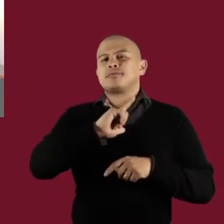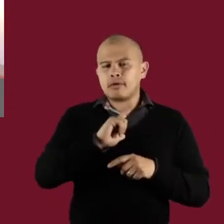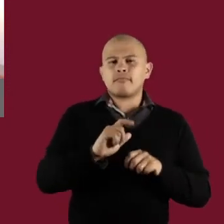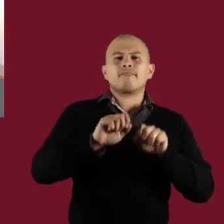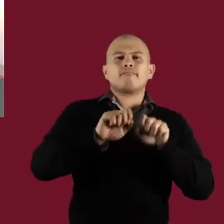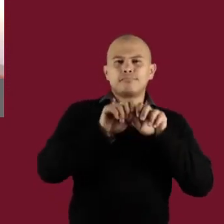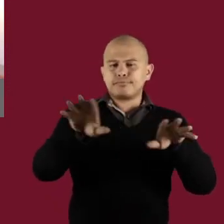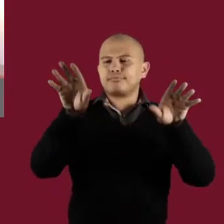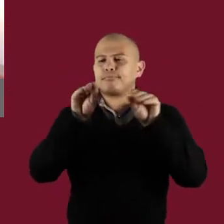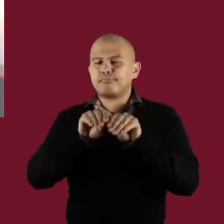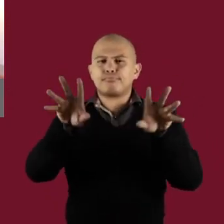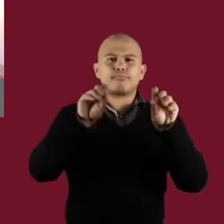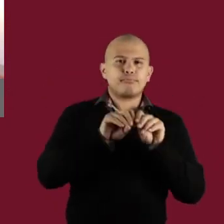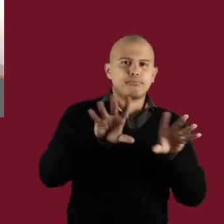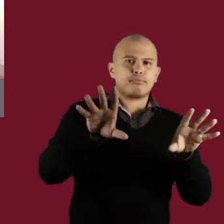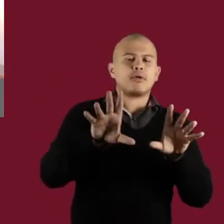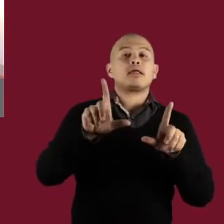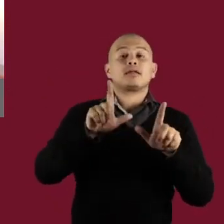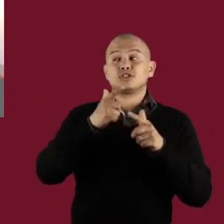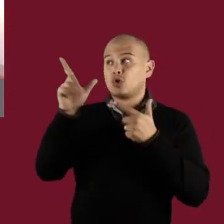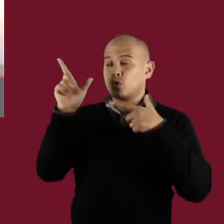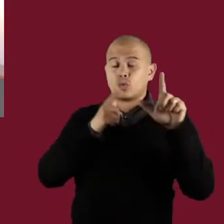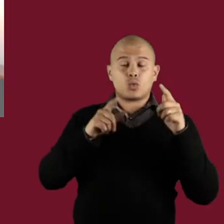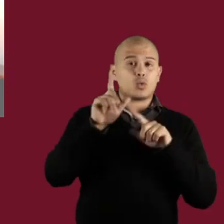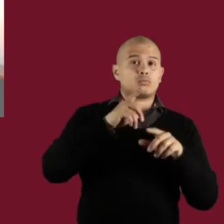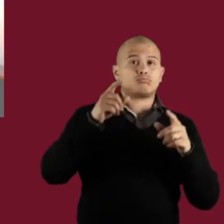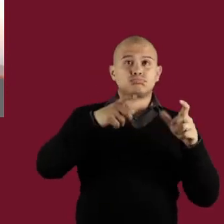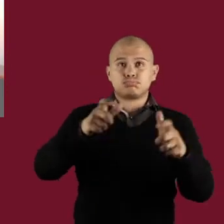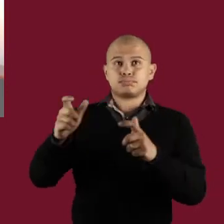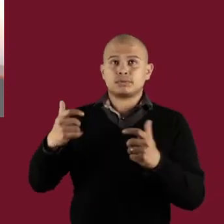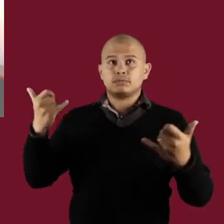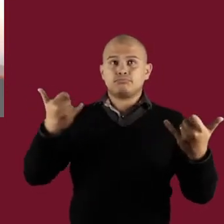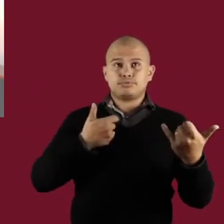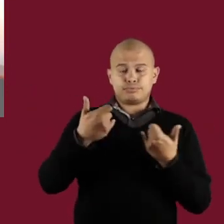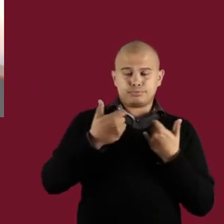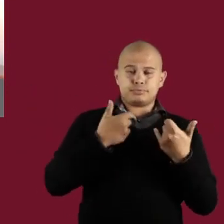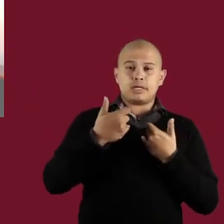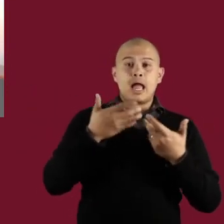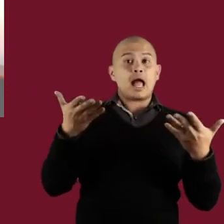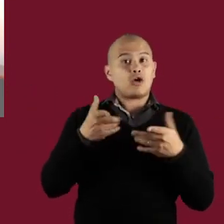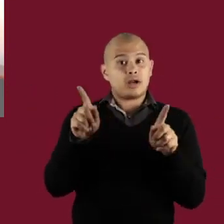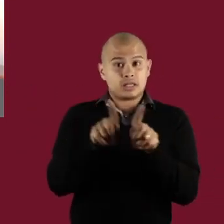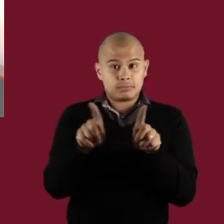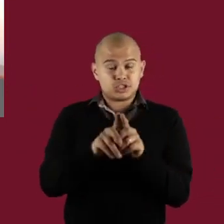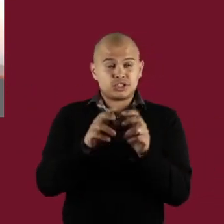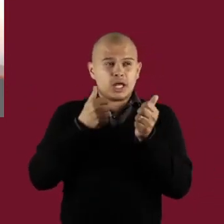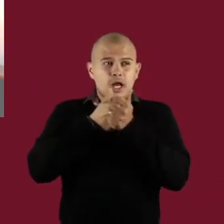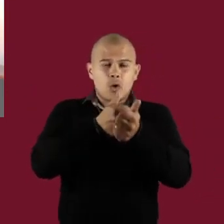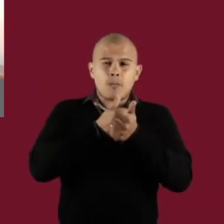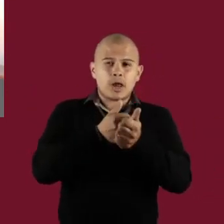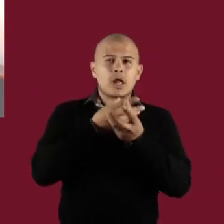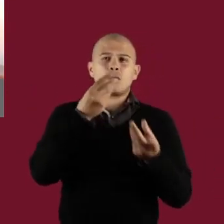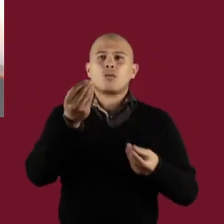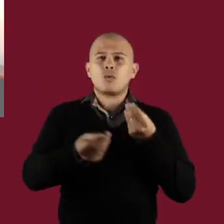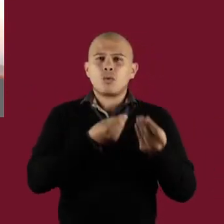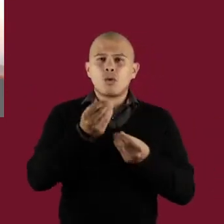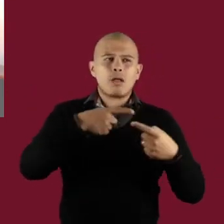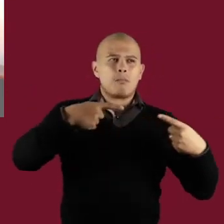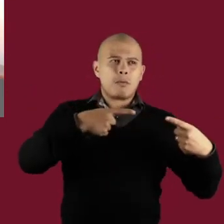nós na cobertura. Agora, nós estamos acompanhando muito de perto o que está acontecendo na Ucrânia, por